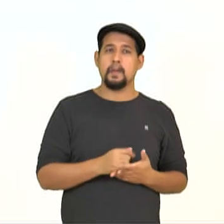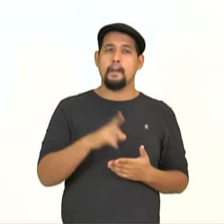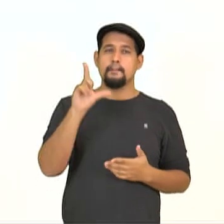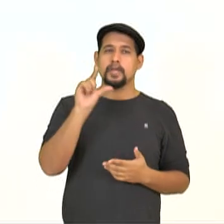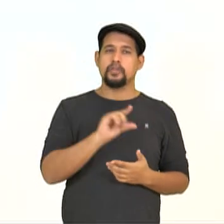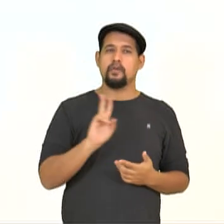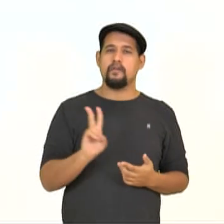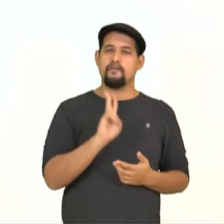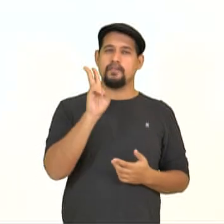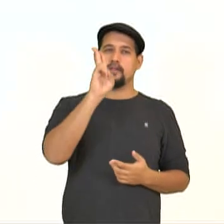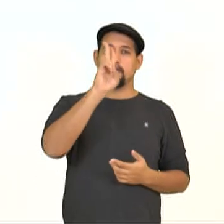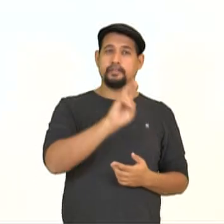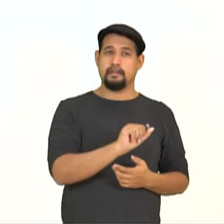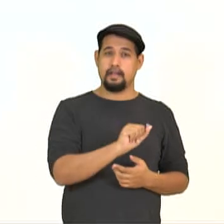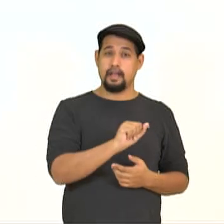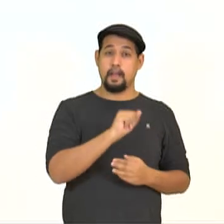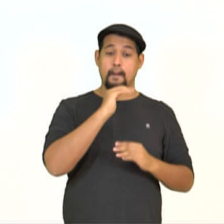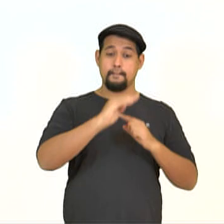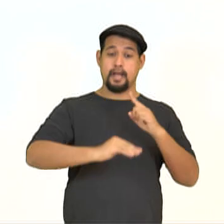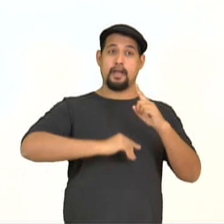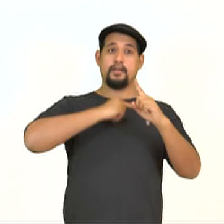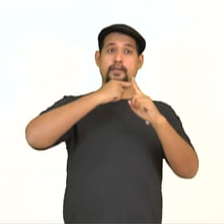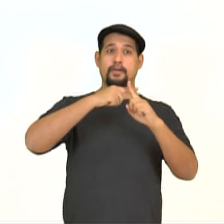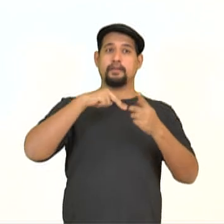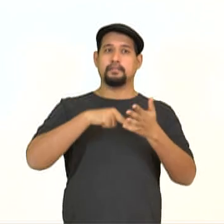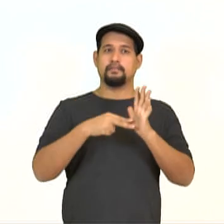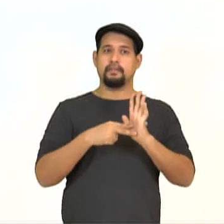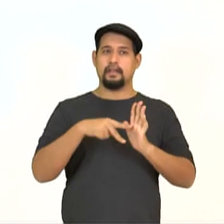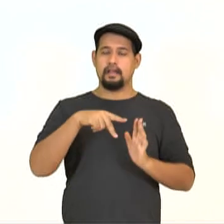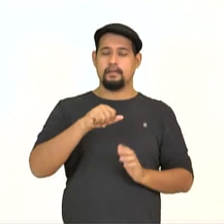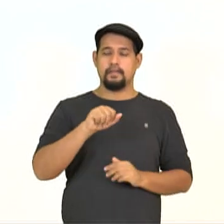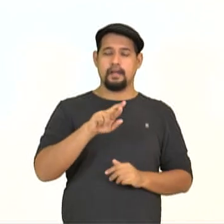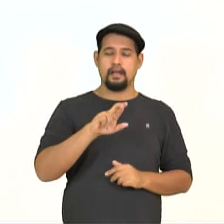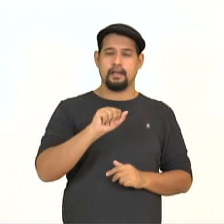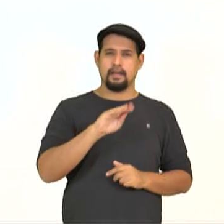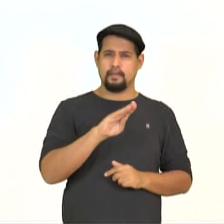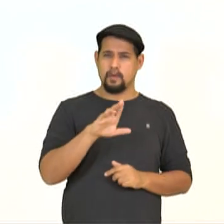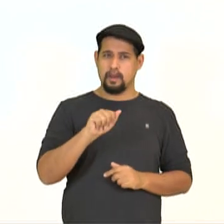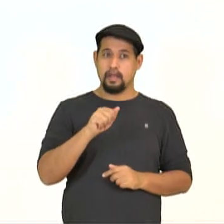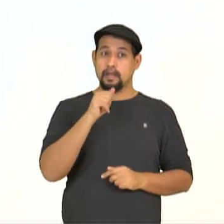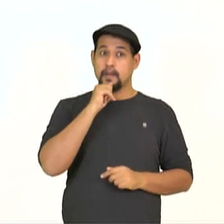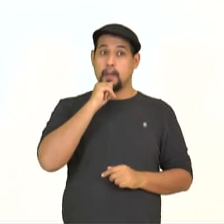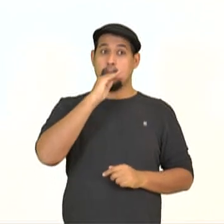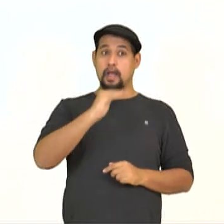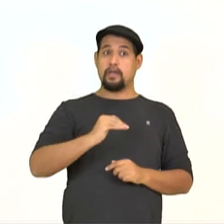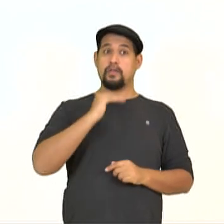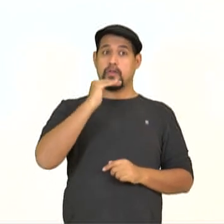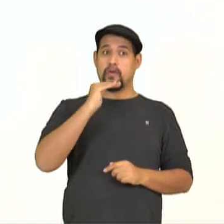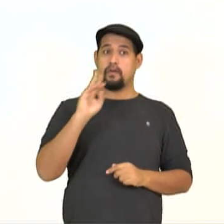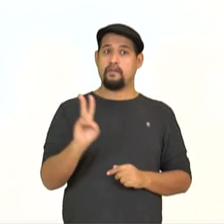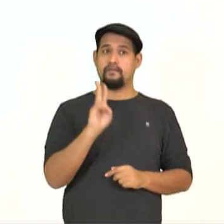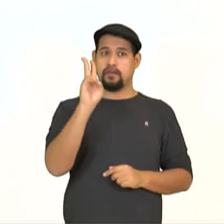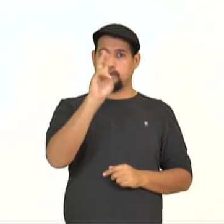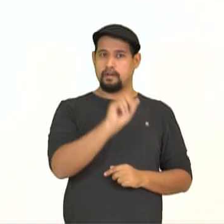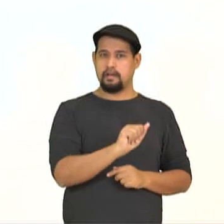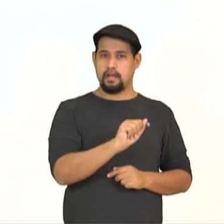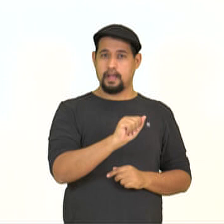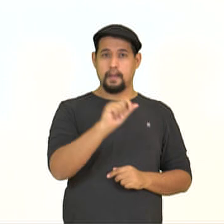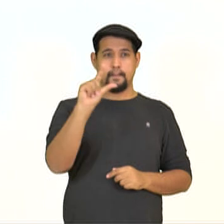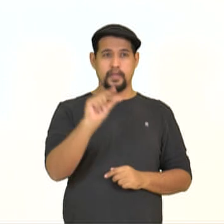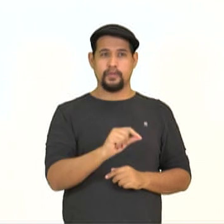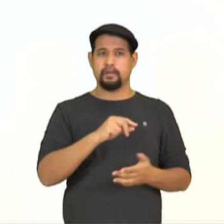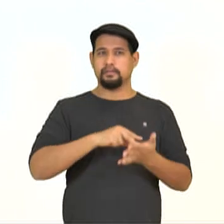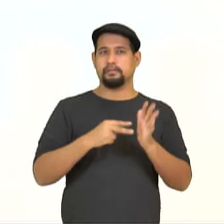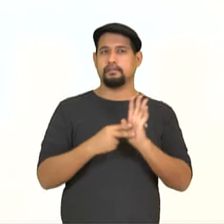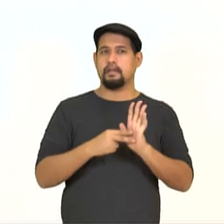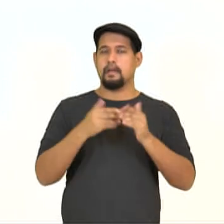valor absoluto de A, maior será a abertura da parábola. Quanto maior o valor absoluto de A, menor